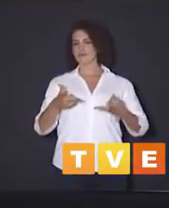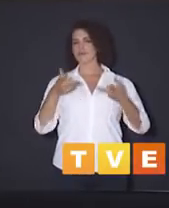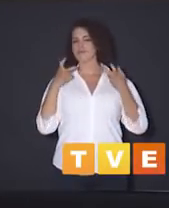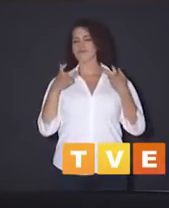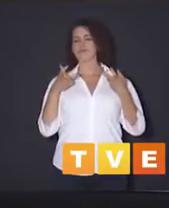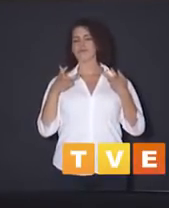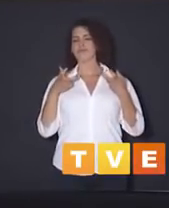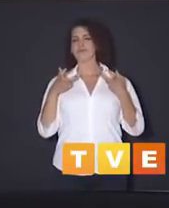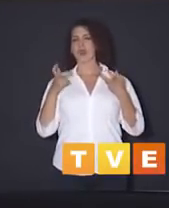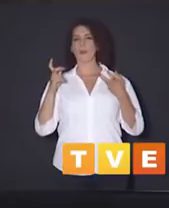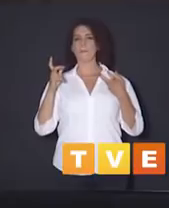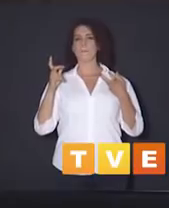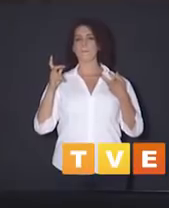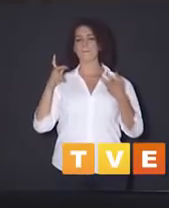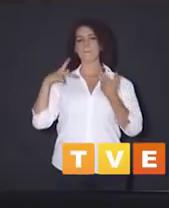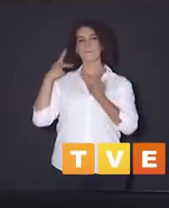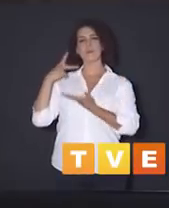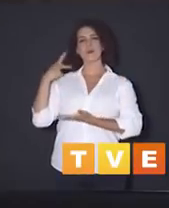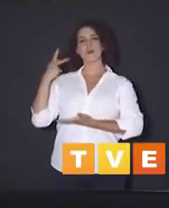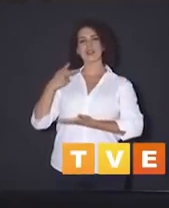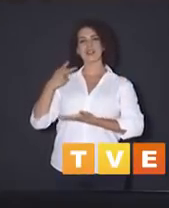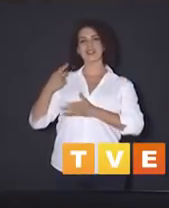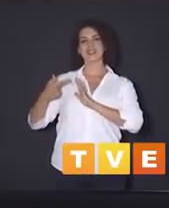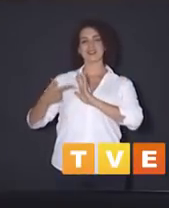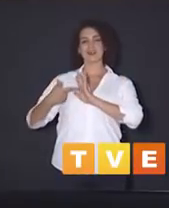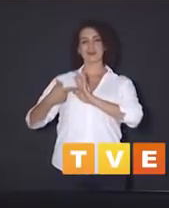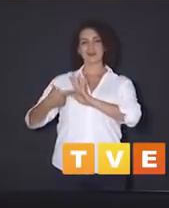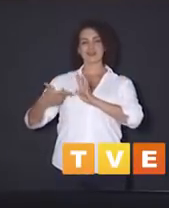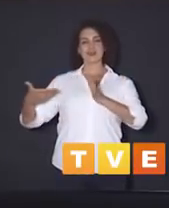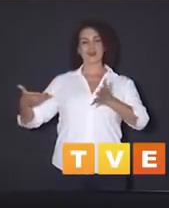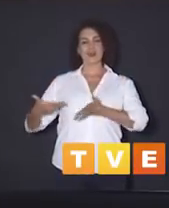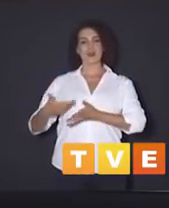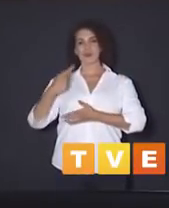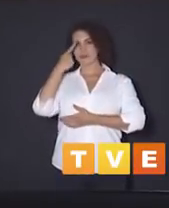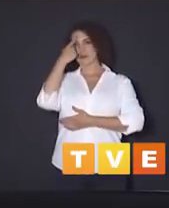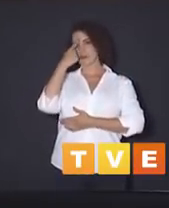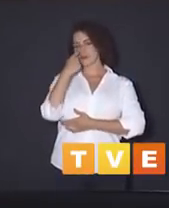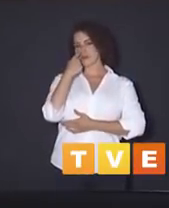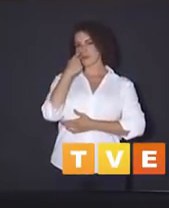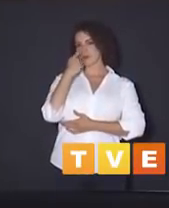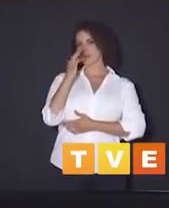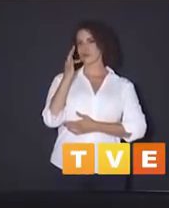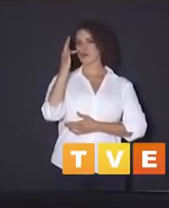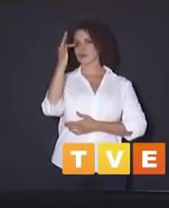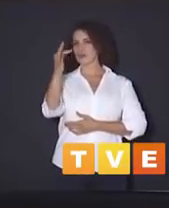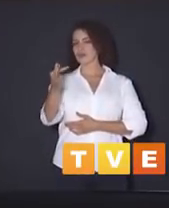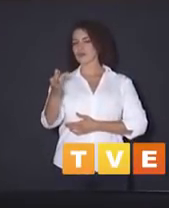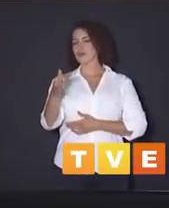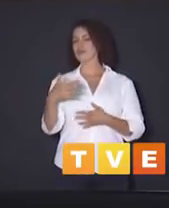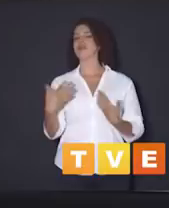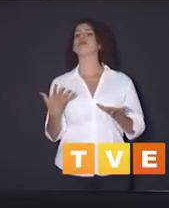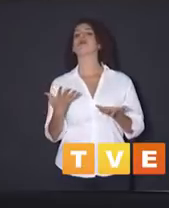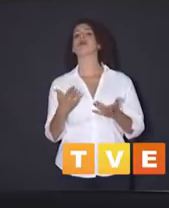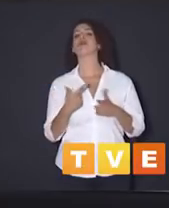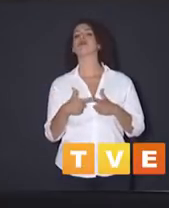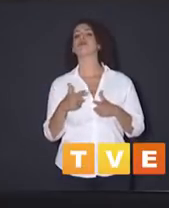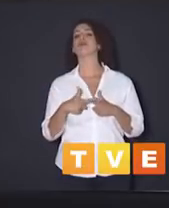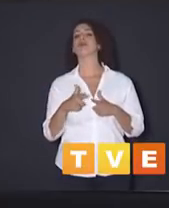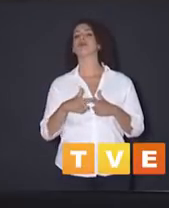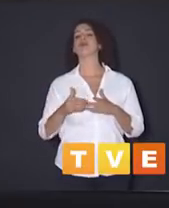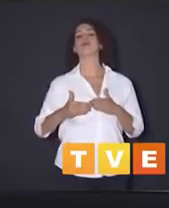colocar o perfil de agora e do futuro nós podemos pensar quais serão os problemas daqui a dez anos